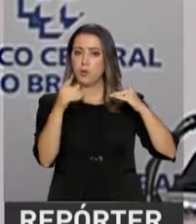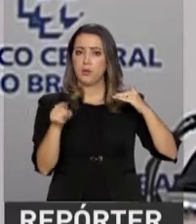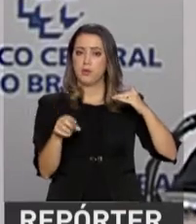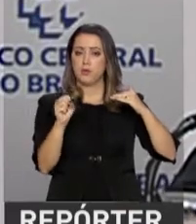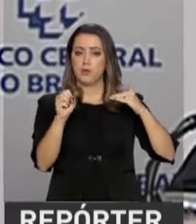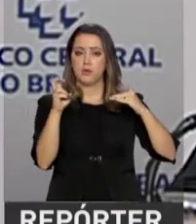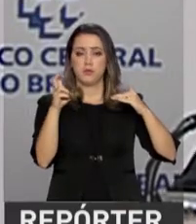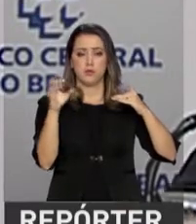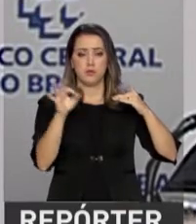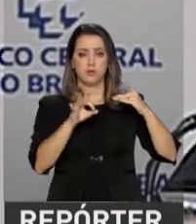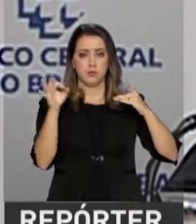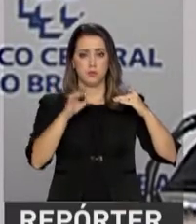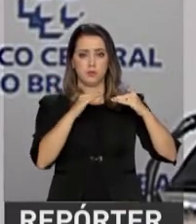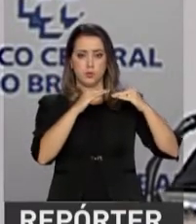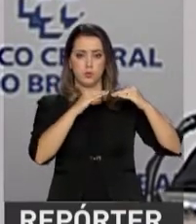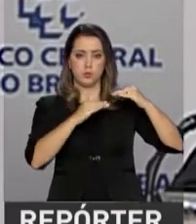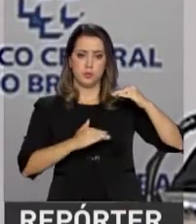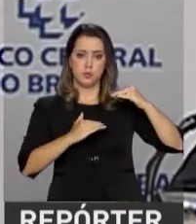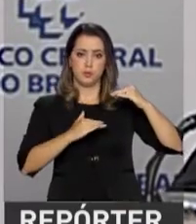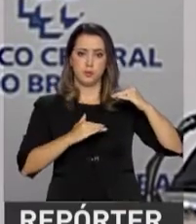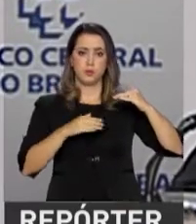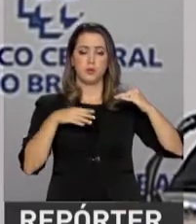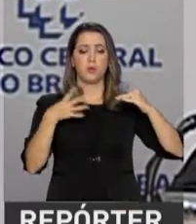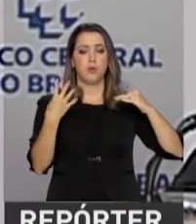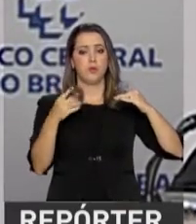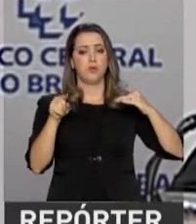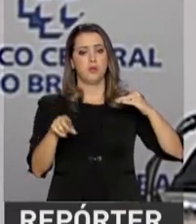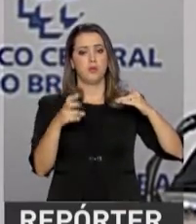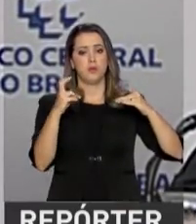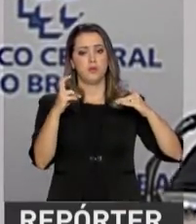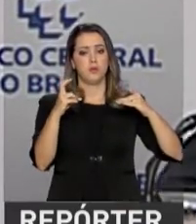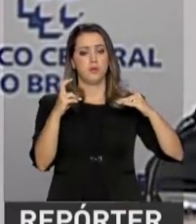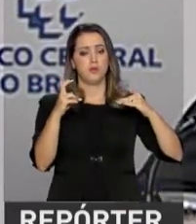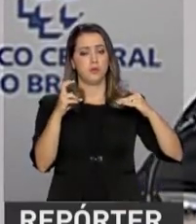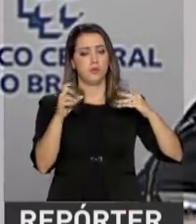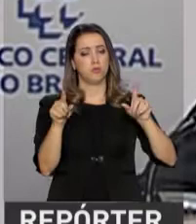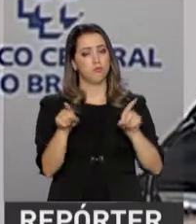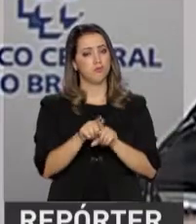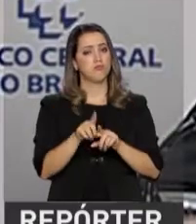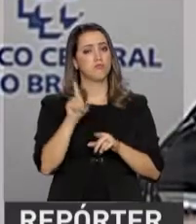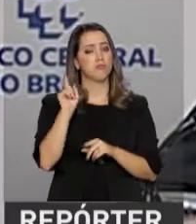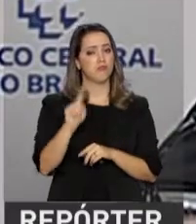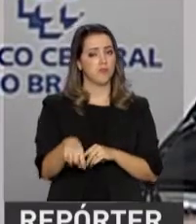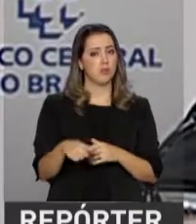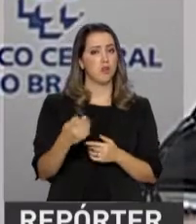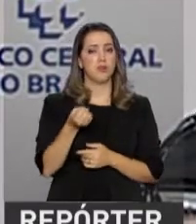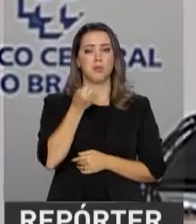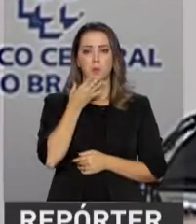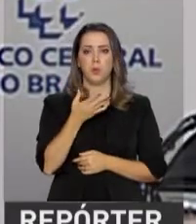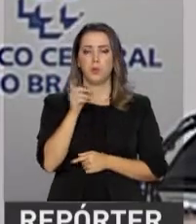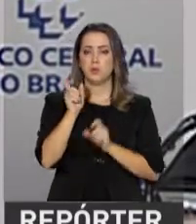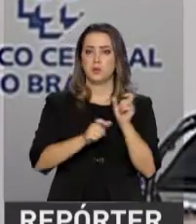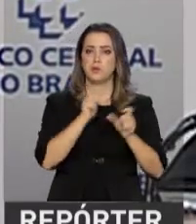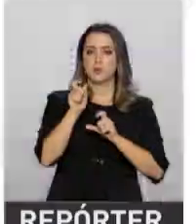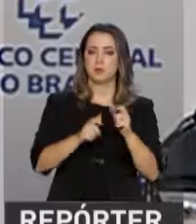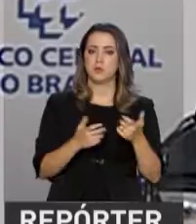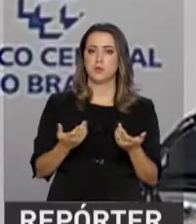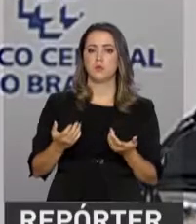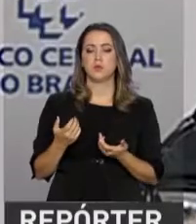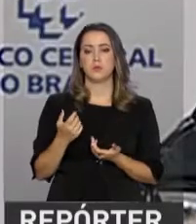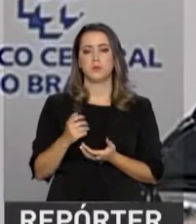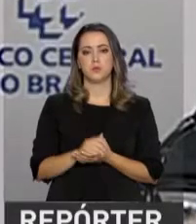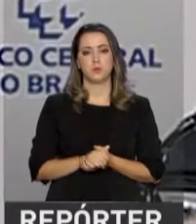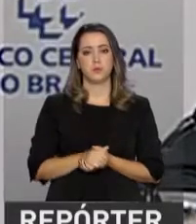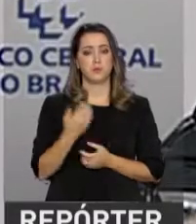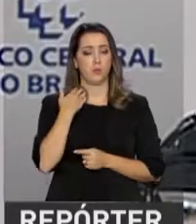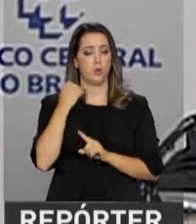4,85%. A inflação de alimentos caiu 4,85% no ano passado, que é uma boa notícia para a população. O Banco